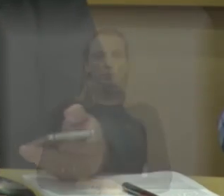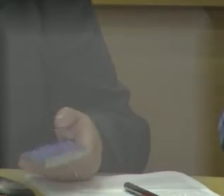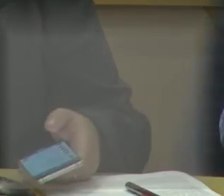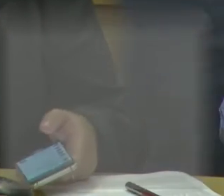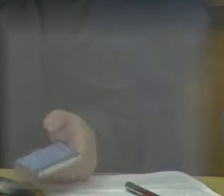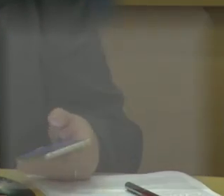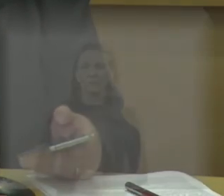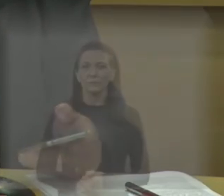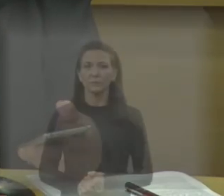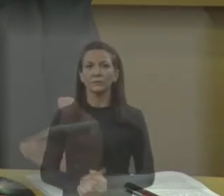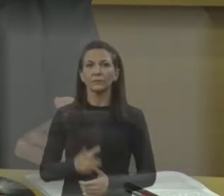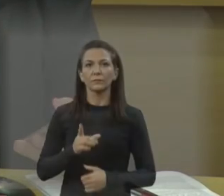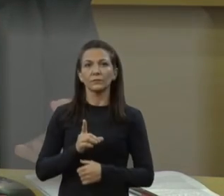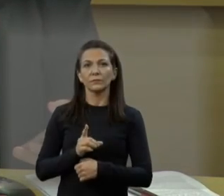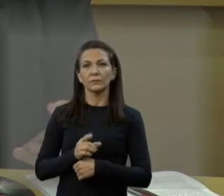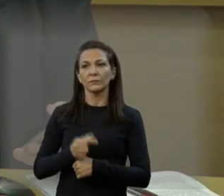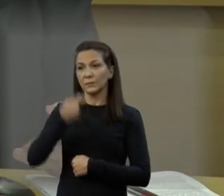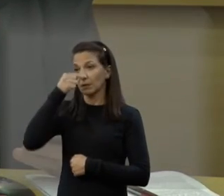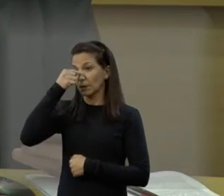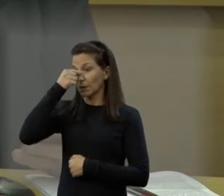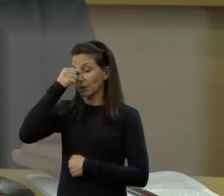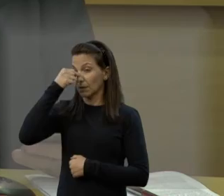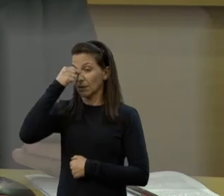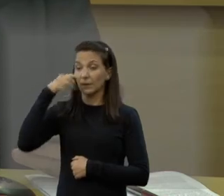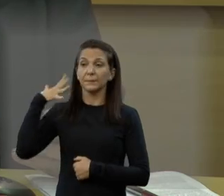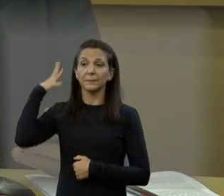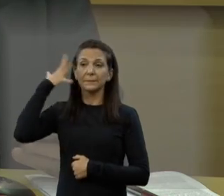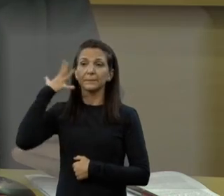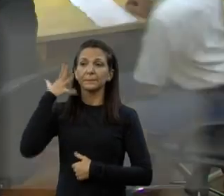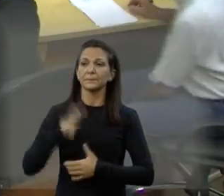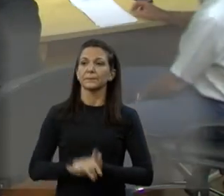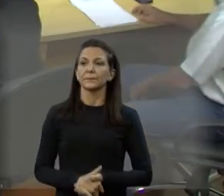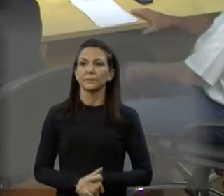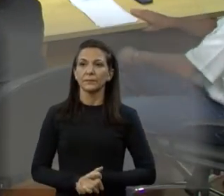o vereador Dr Marcos Garrido com a palavra